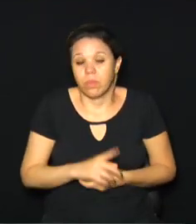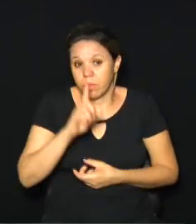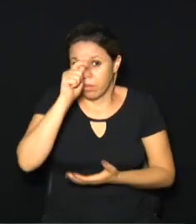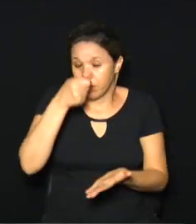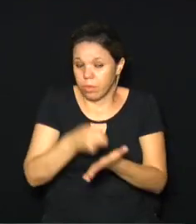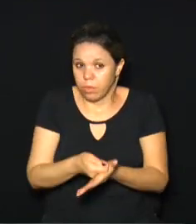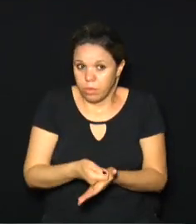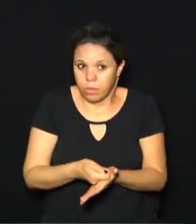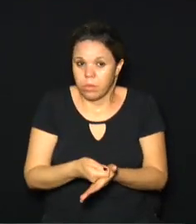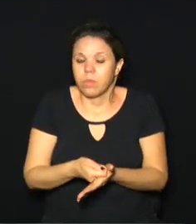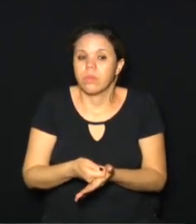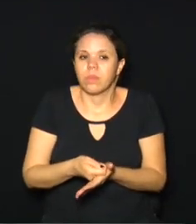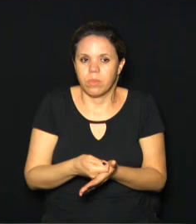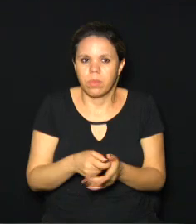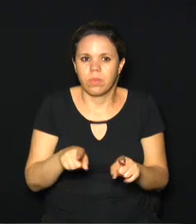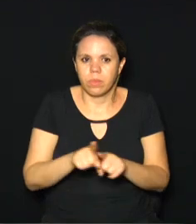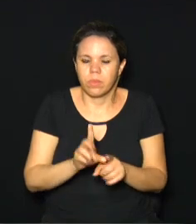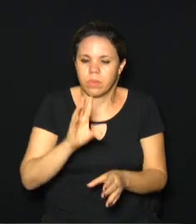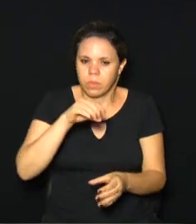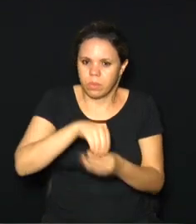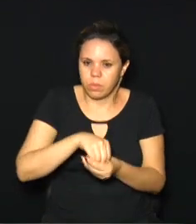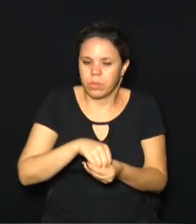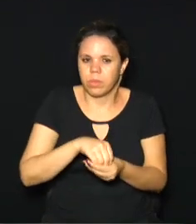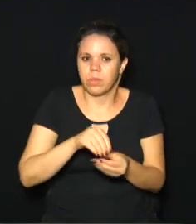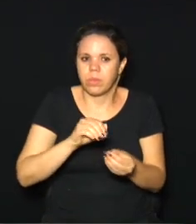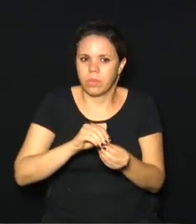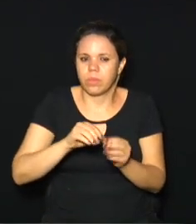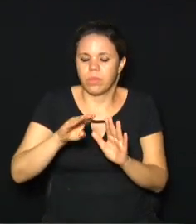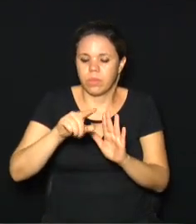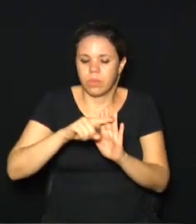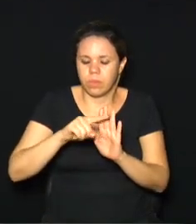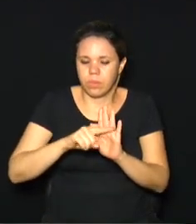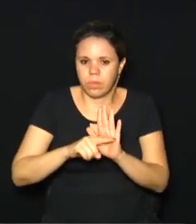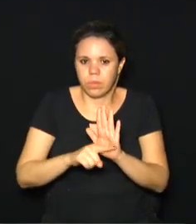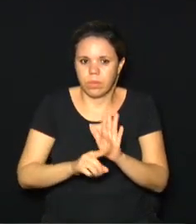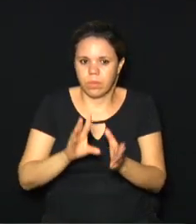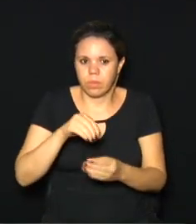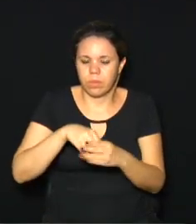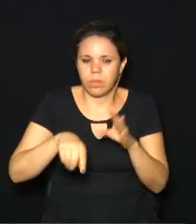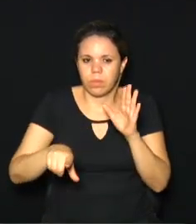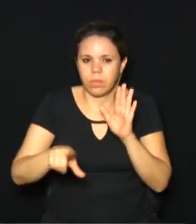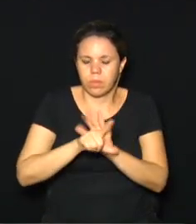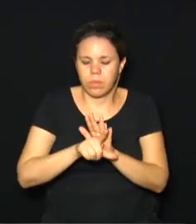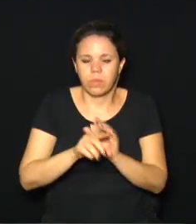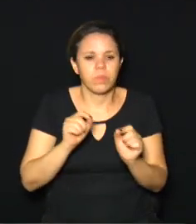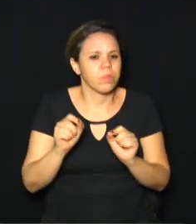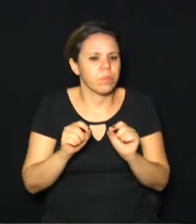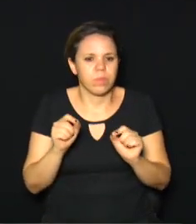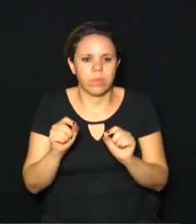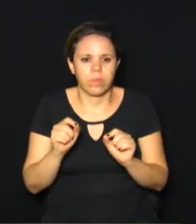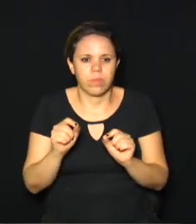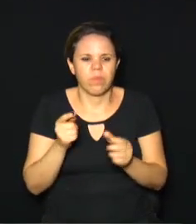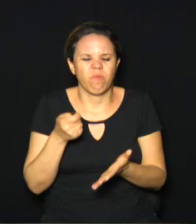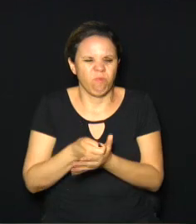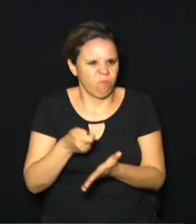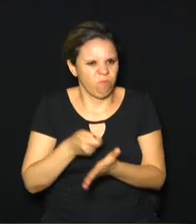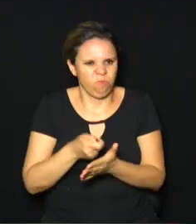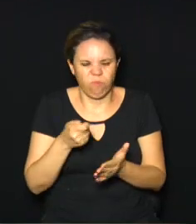garantias que são cláusulas que, vamos dizer assim, que cláusulas rígidas,